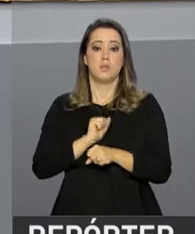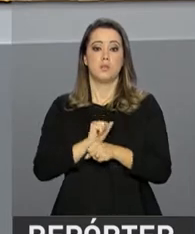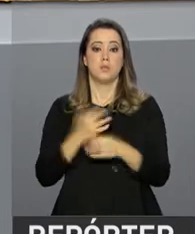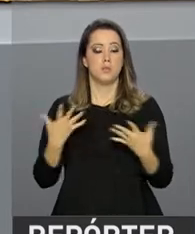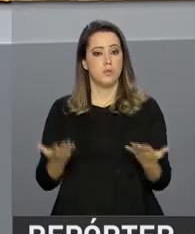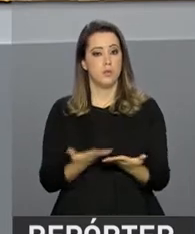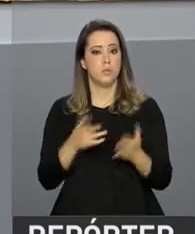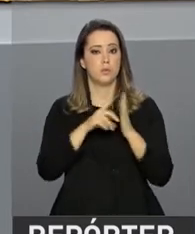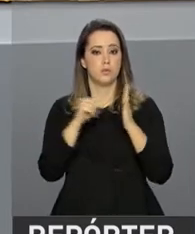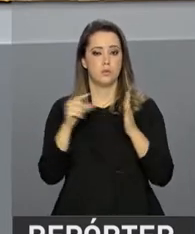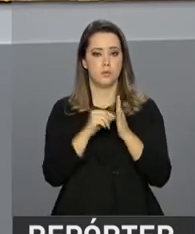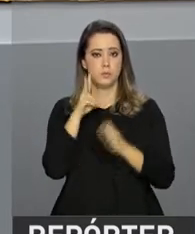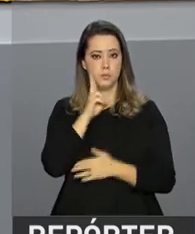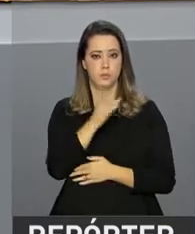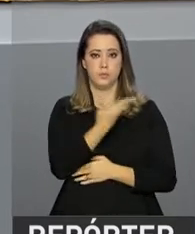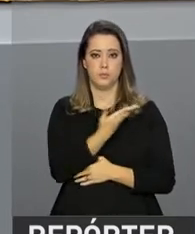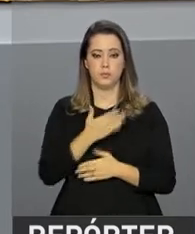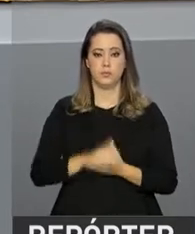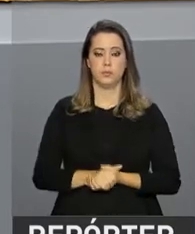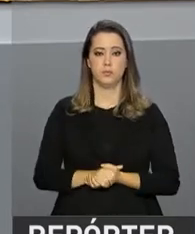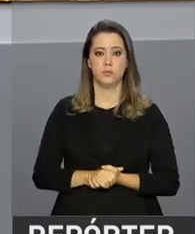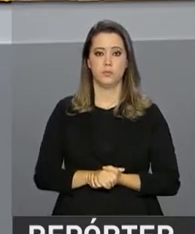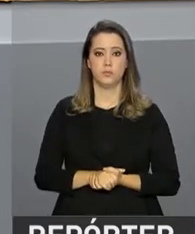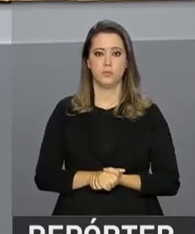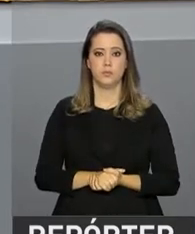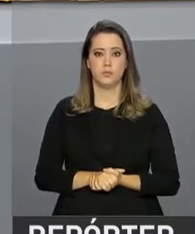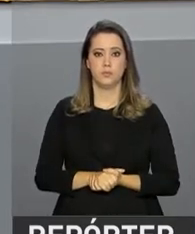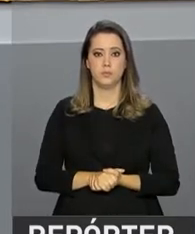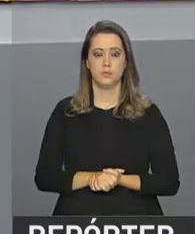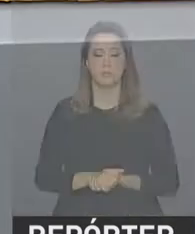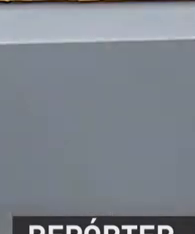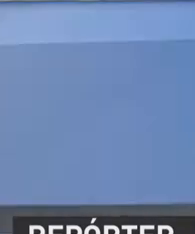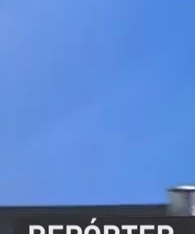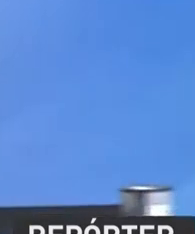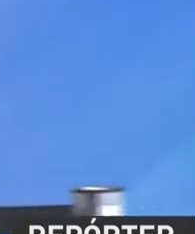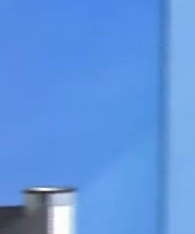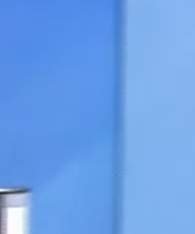vamos ao Palácio do Planalto. Acompanhem o pronunciamento.